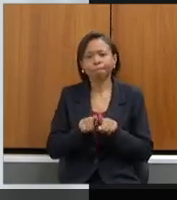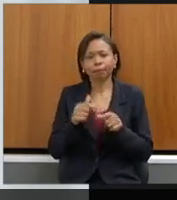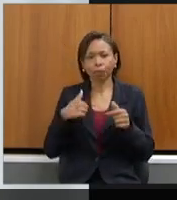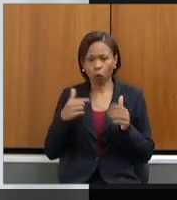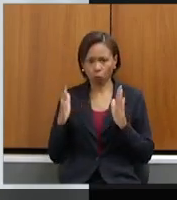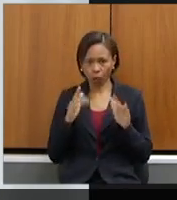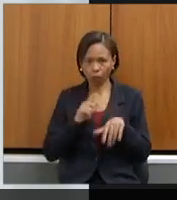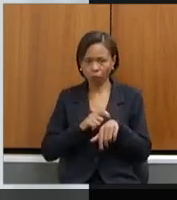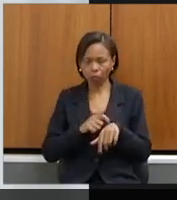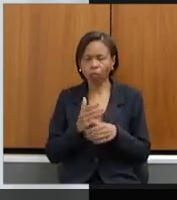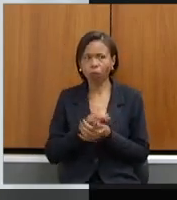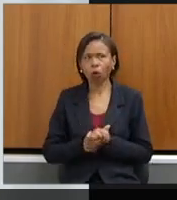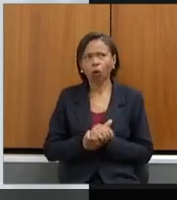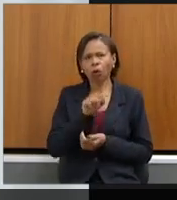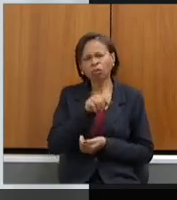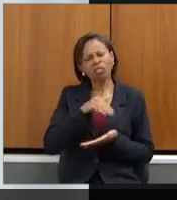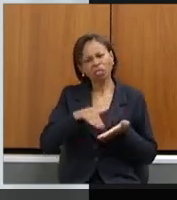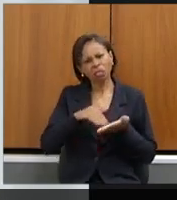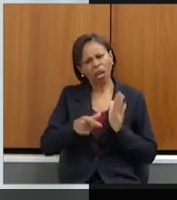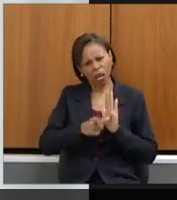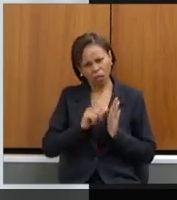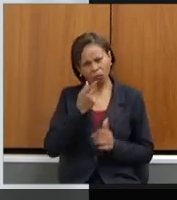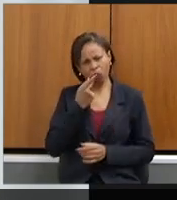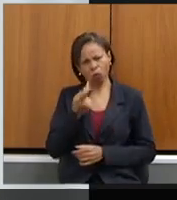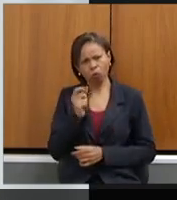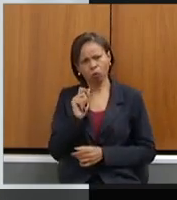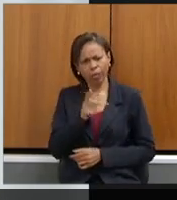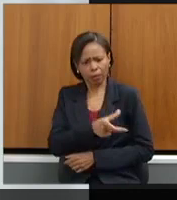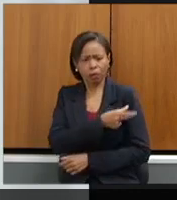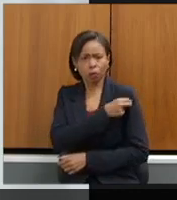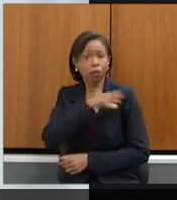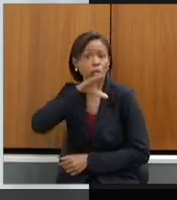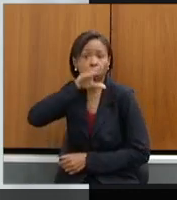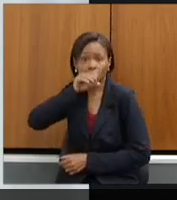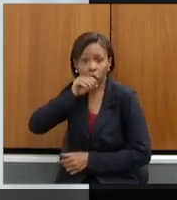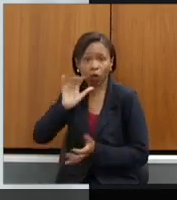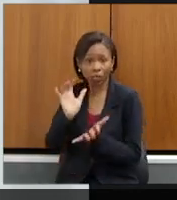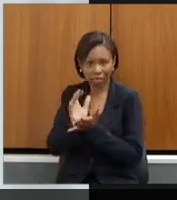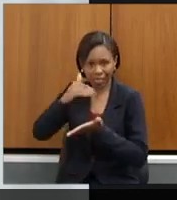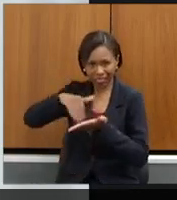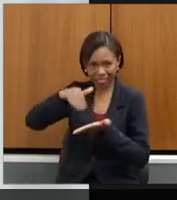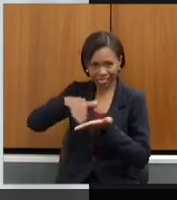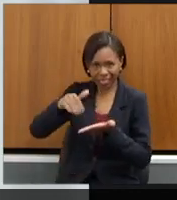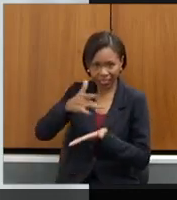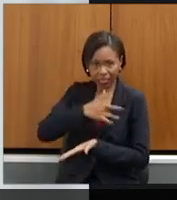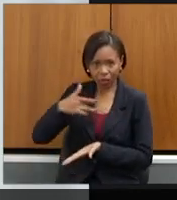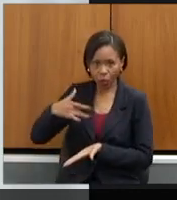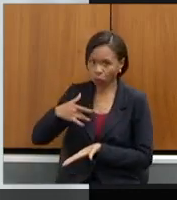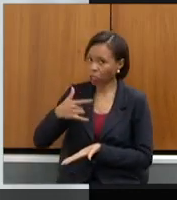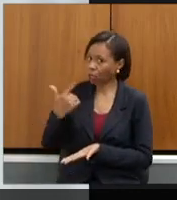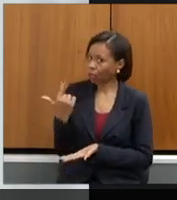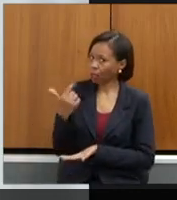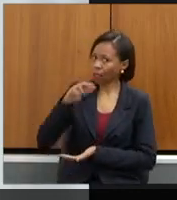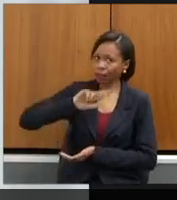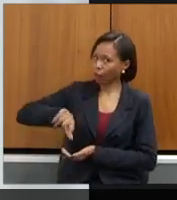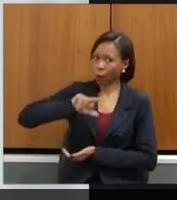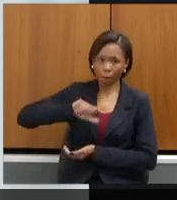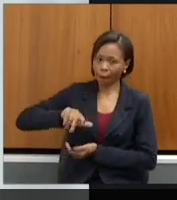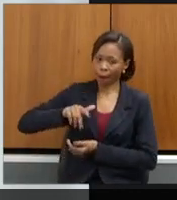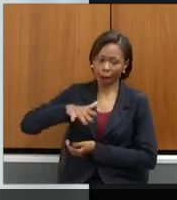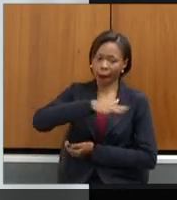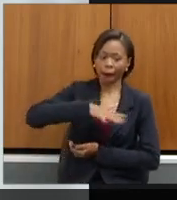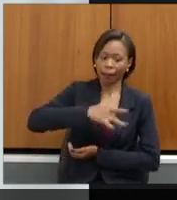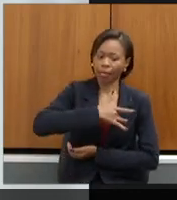dentro do meu prazo secretário disse que a vacinação do 112 da Secretaria de Saúde aqueles que não estão na linha de frente